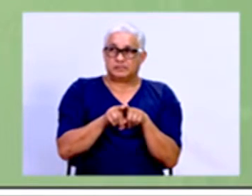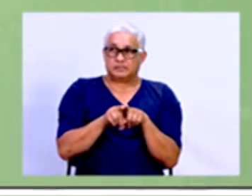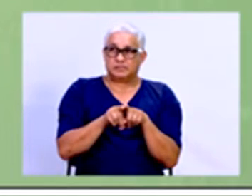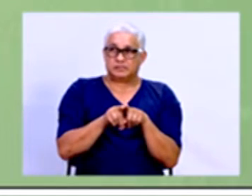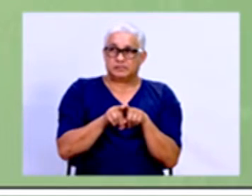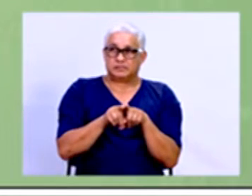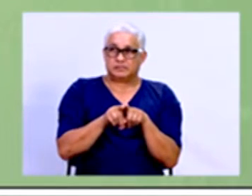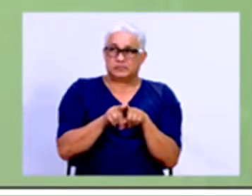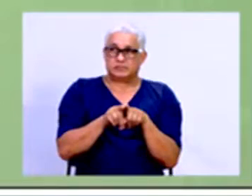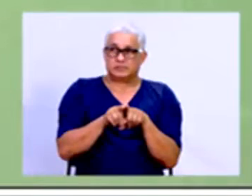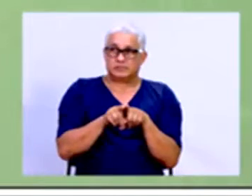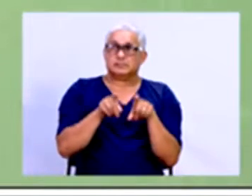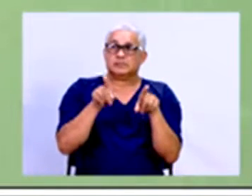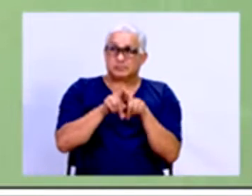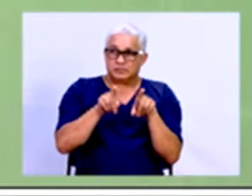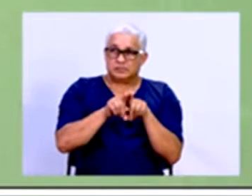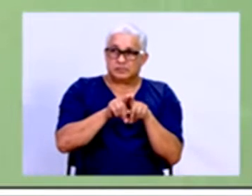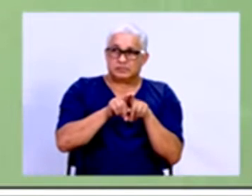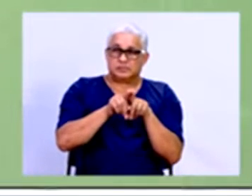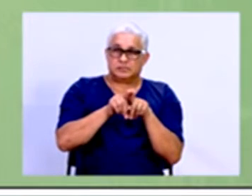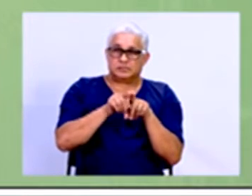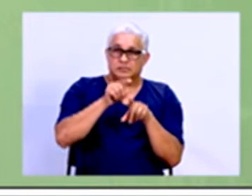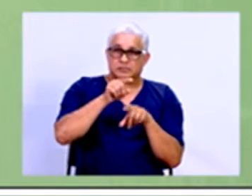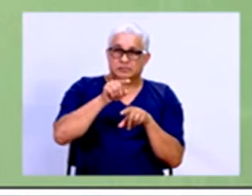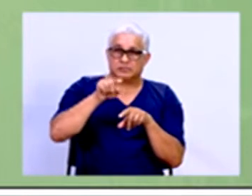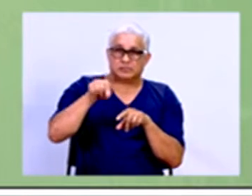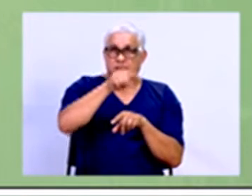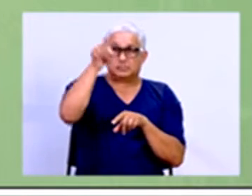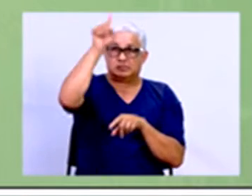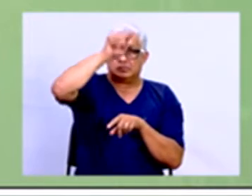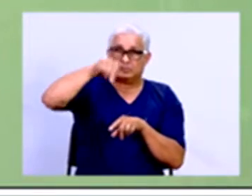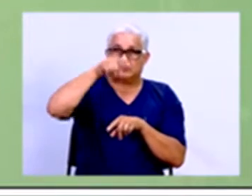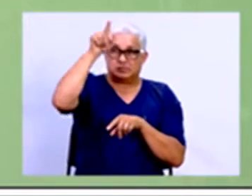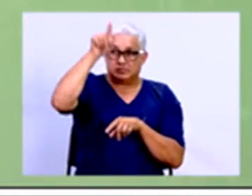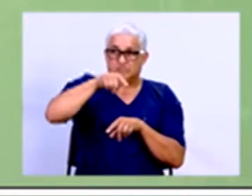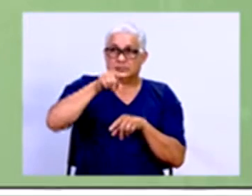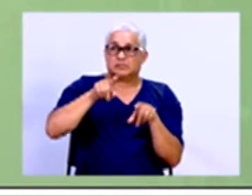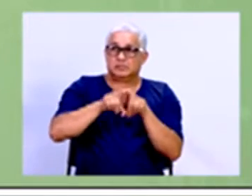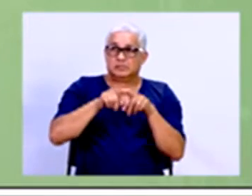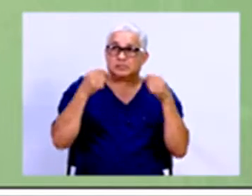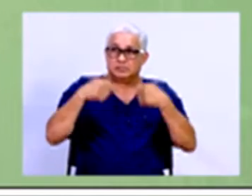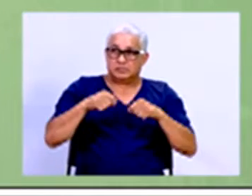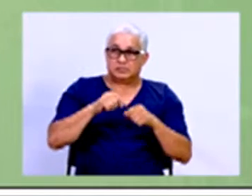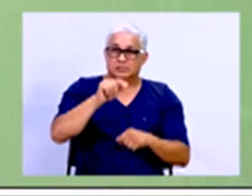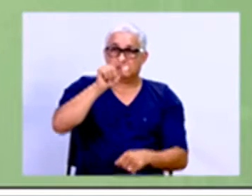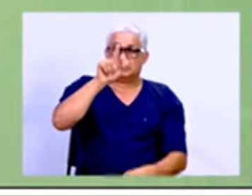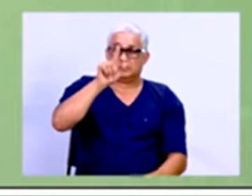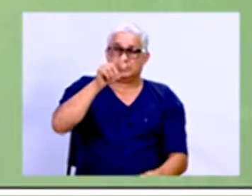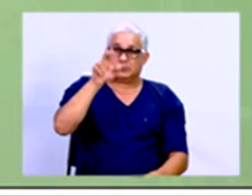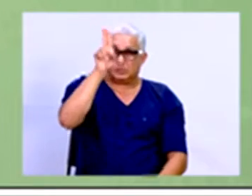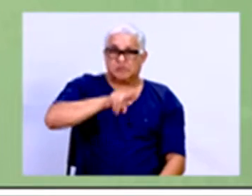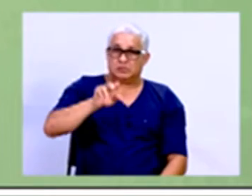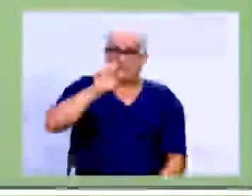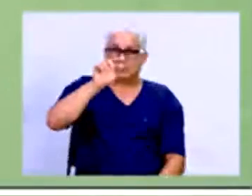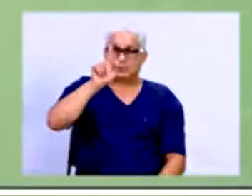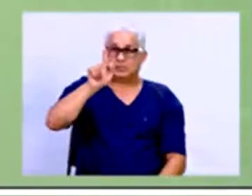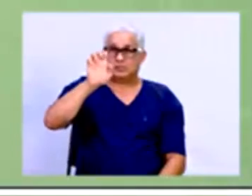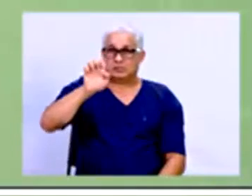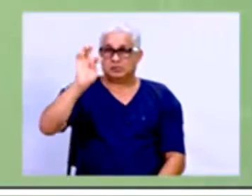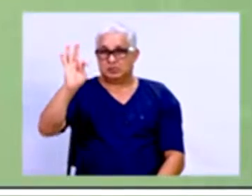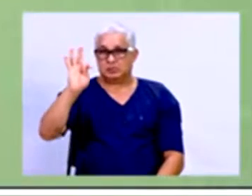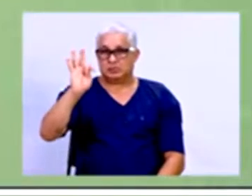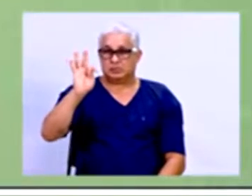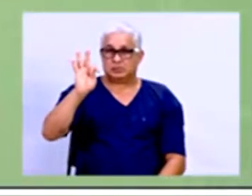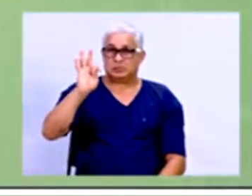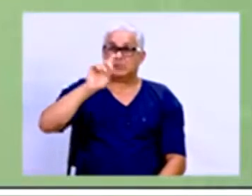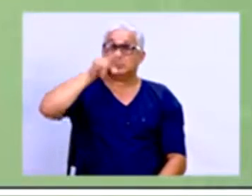o e-comercial. Mas para a gente começar a utilizar GET, a gente precisa, lá na nossa página, depois do nome da página,